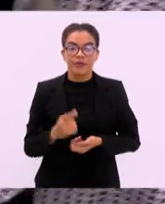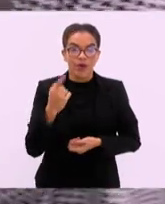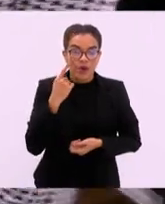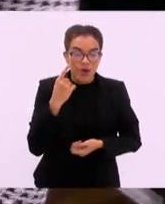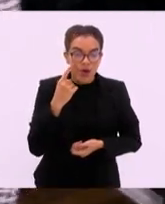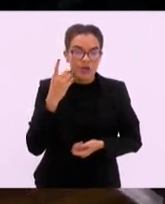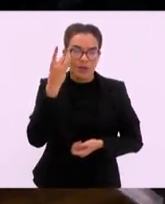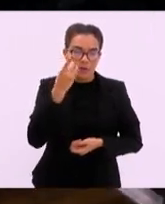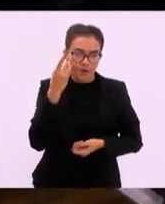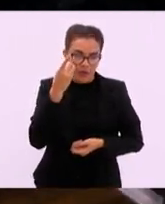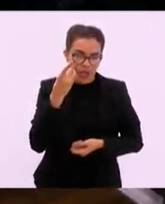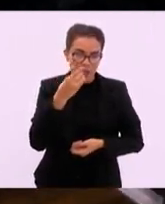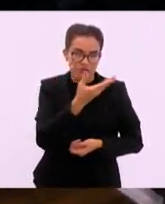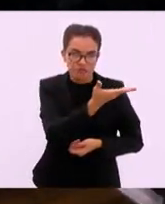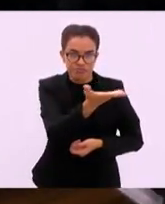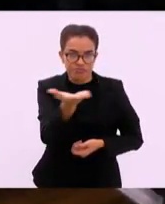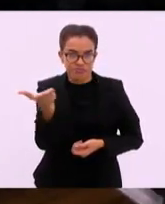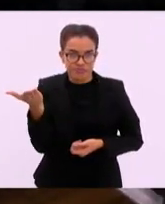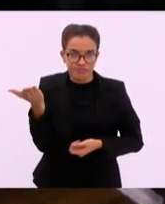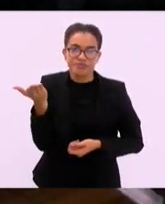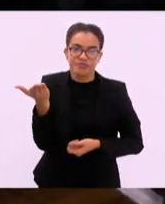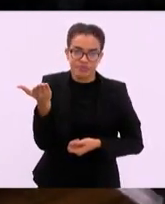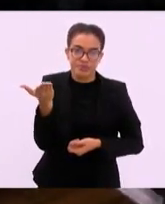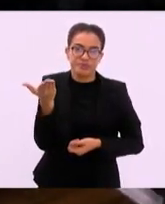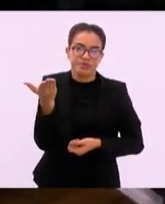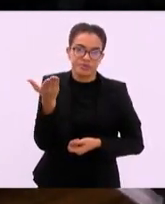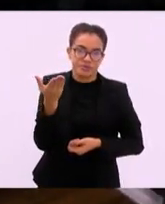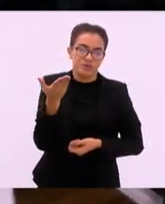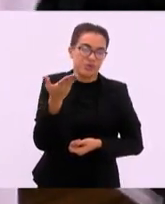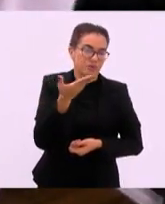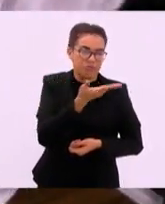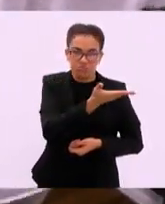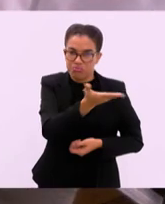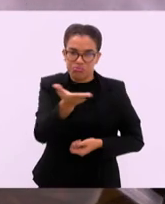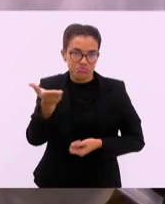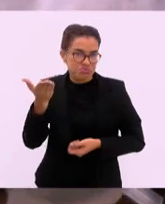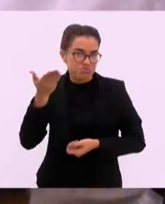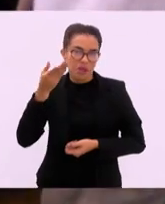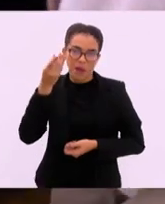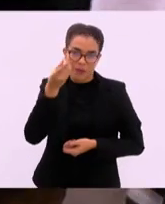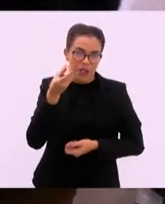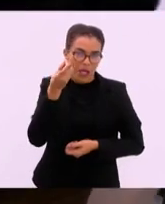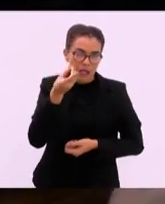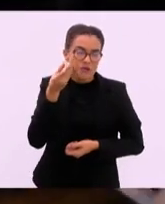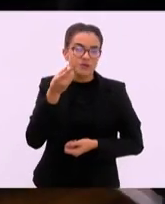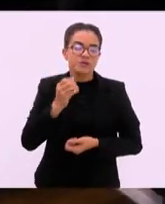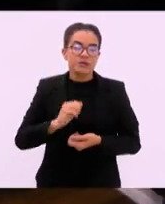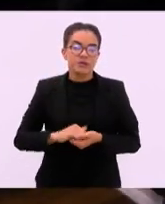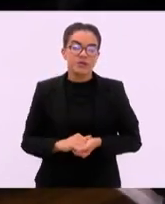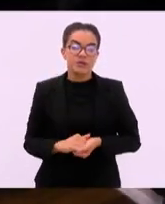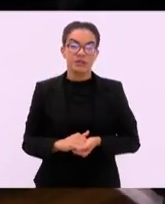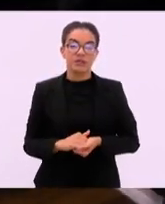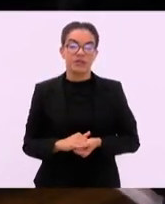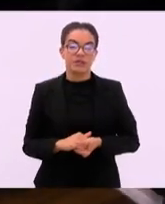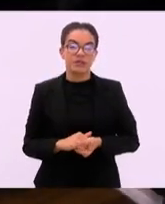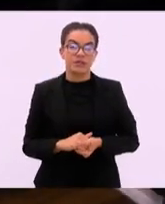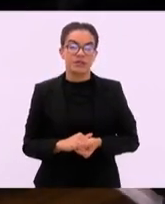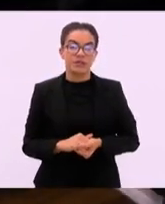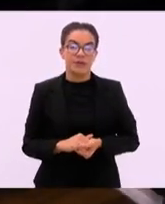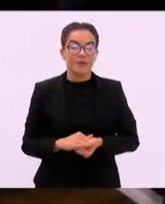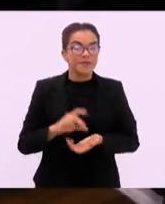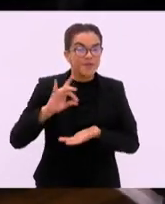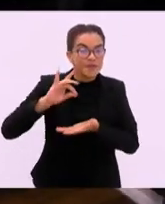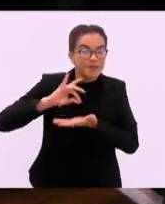deputada Amorim e deputados, deputada Célia, Luiz Paulo, doutor Serginho, Serafim.